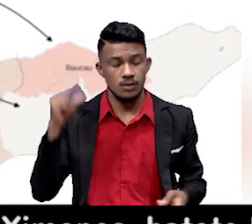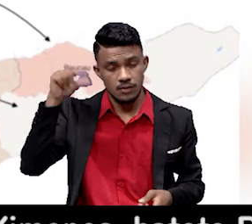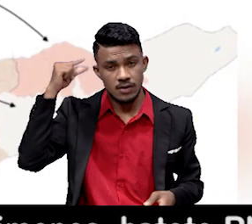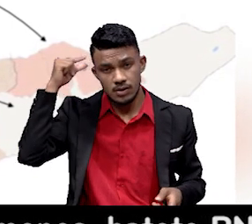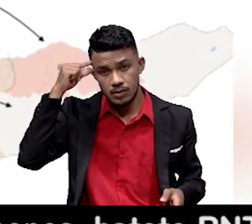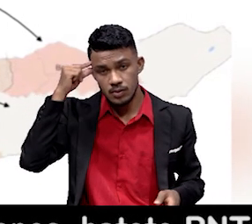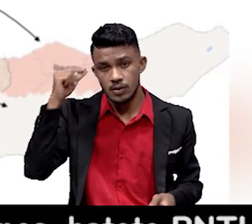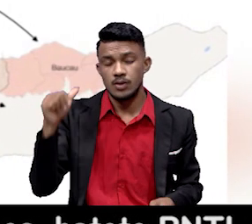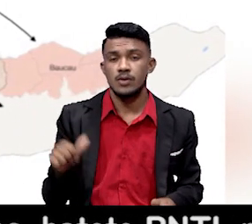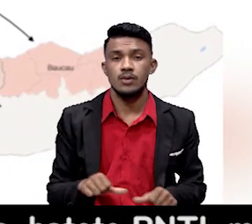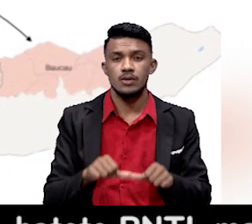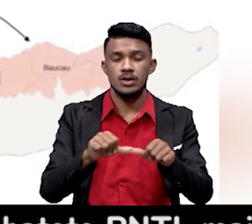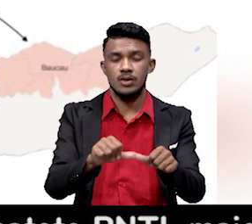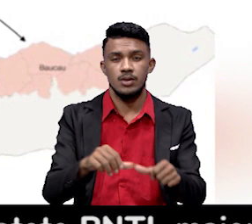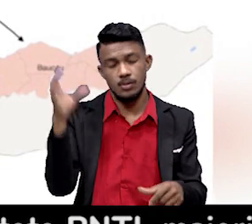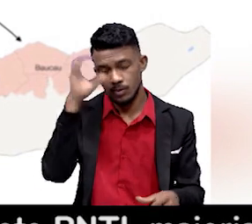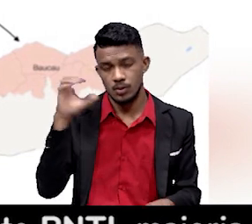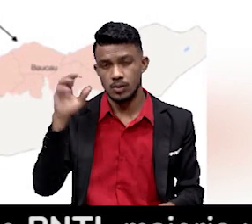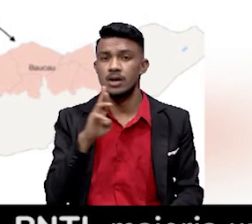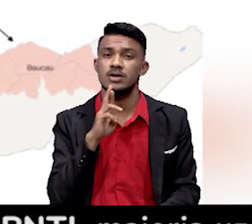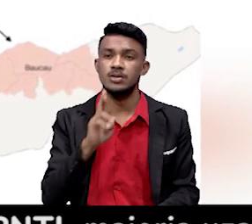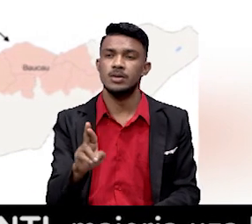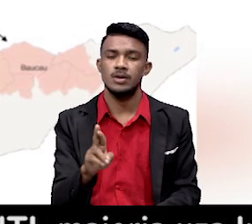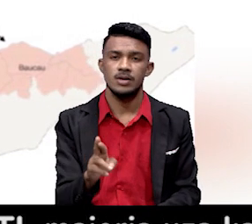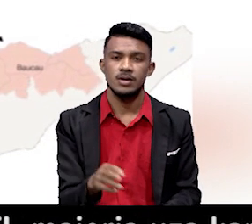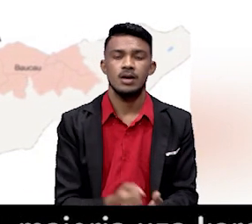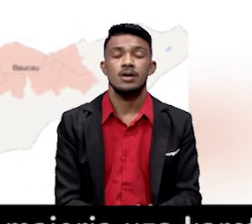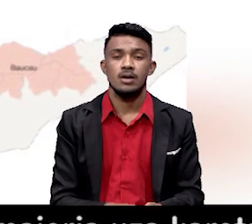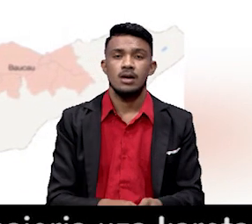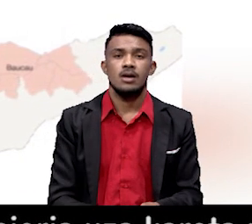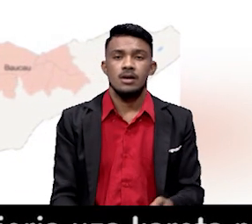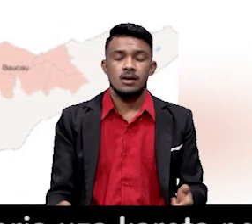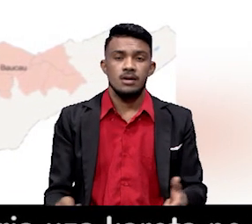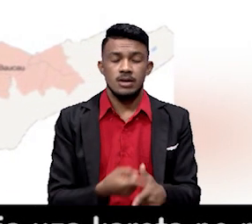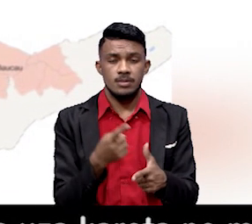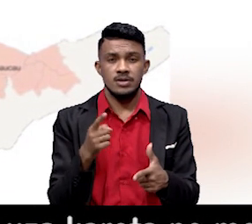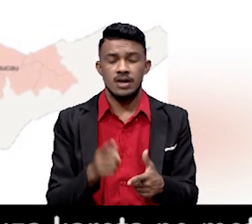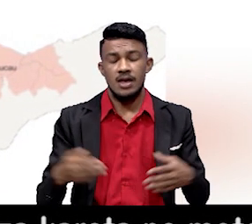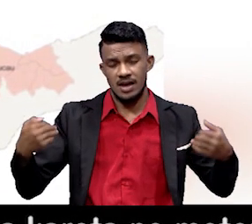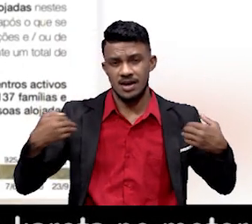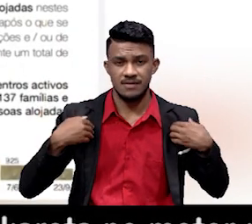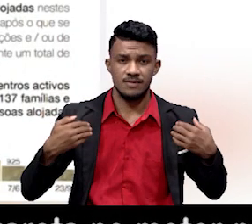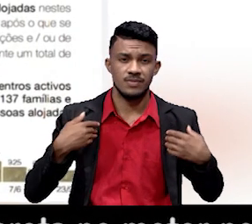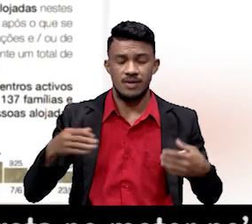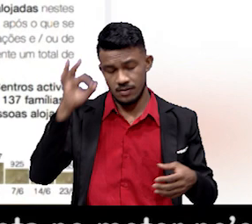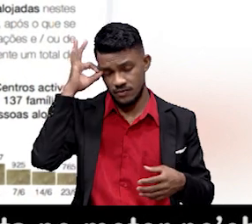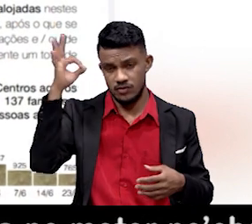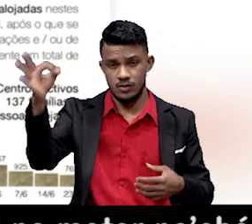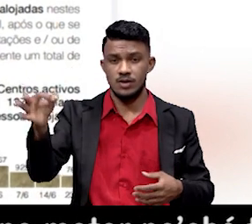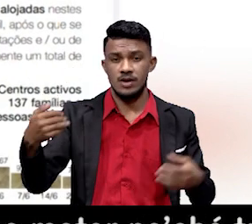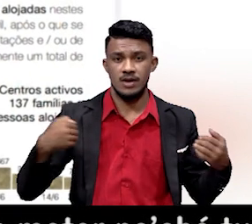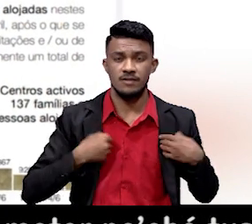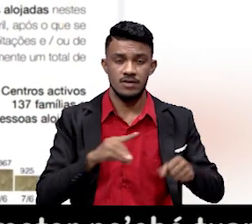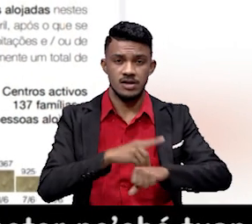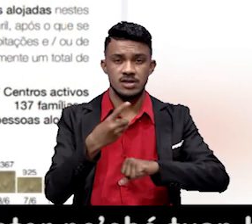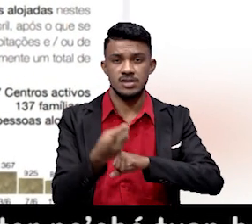solução. Portanto, solução nebe que te fraca lá foi, tem que realizar Sira. Antes, inundação foi um moço tan, nebe que te lá espera. Tira família